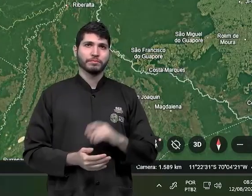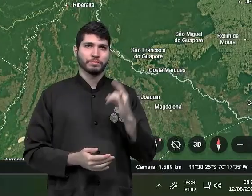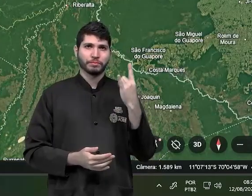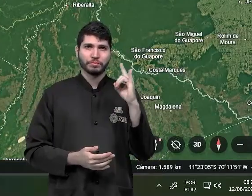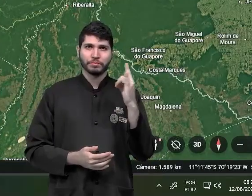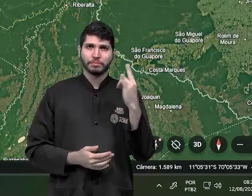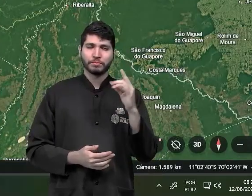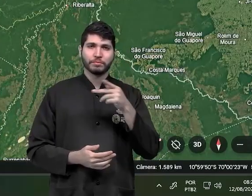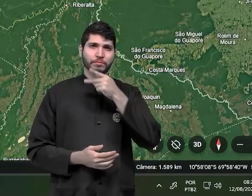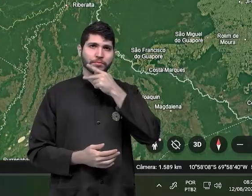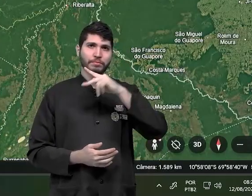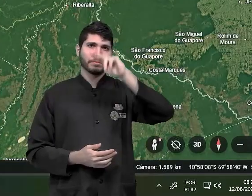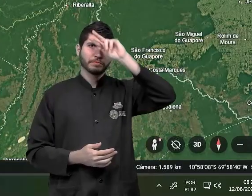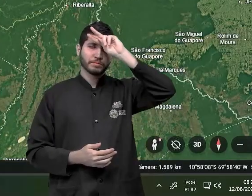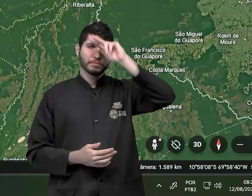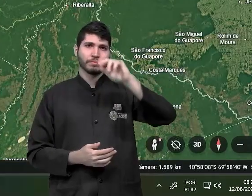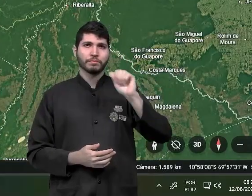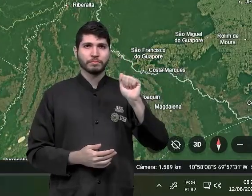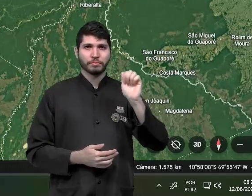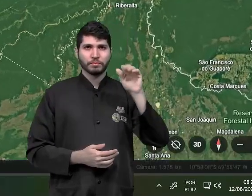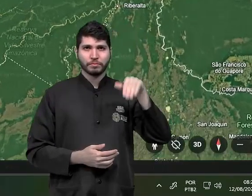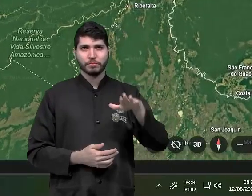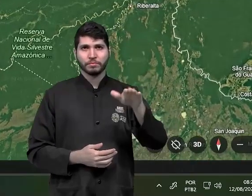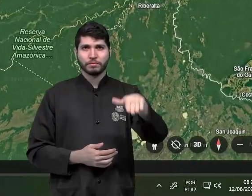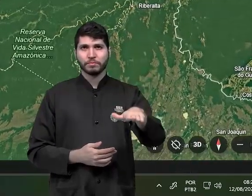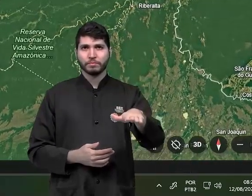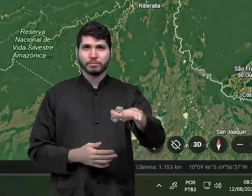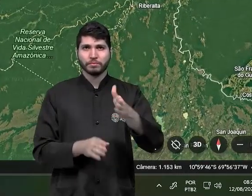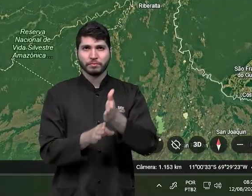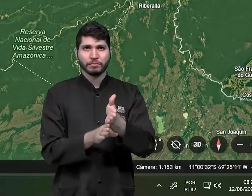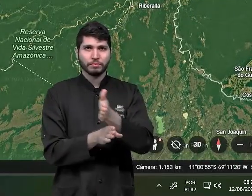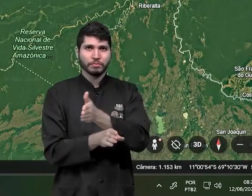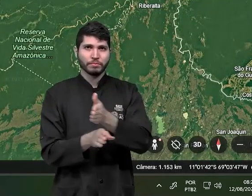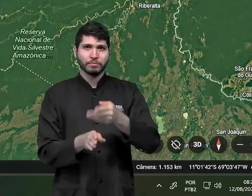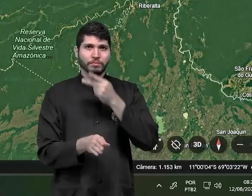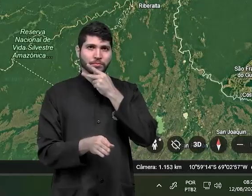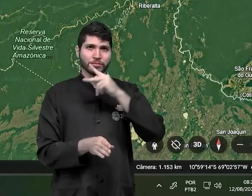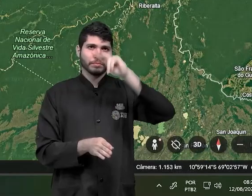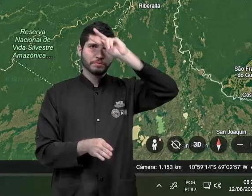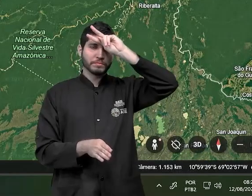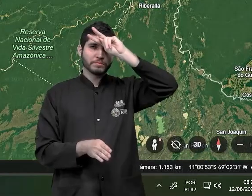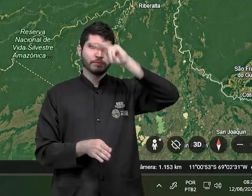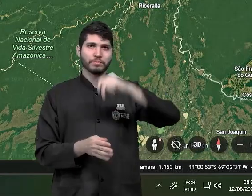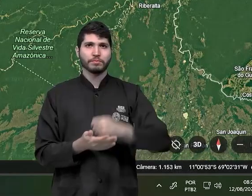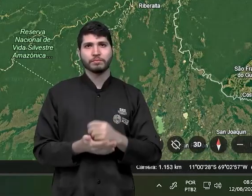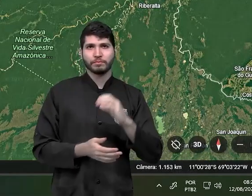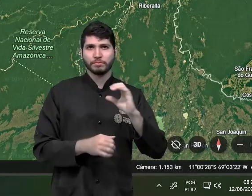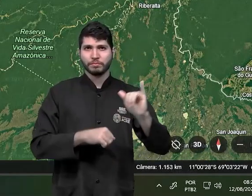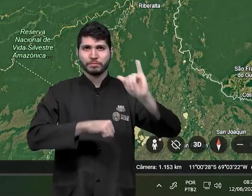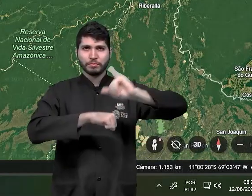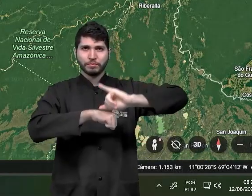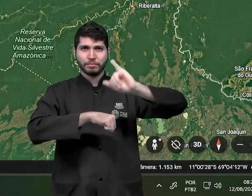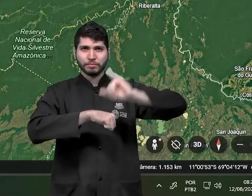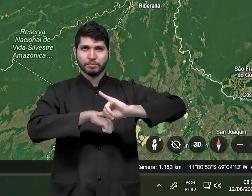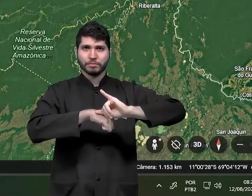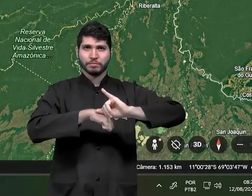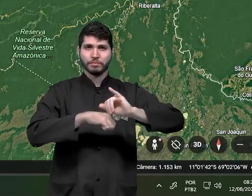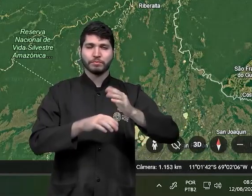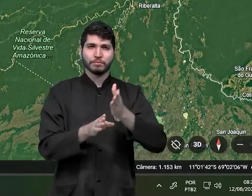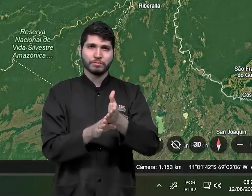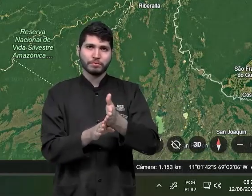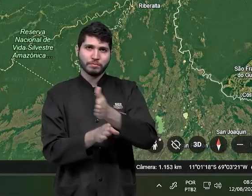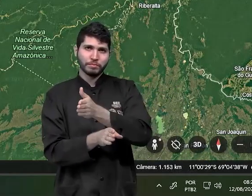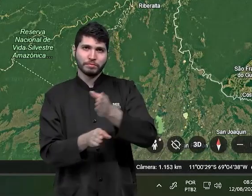Bolívia e Peru. Então, Assis Brasil aqui faz fronteira com o Peru. Cobija faz fronteira com o